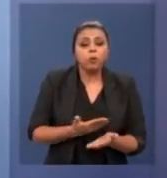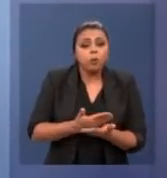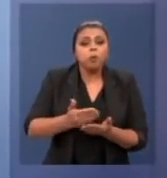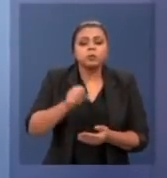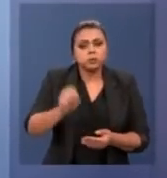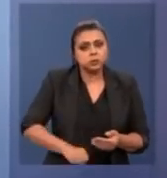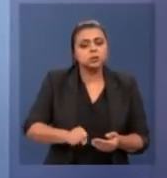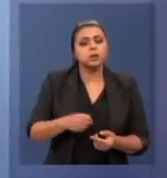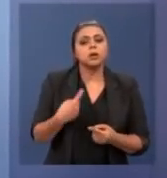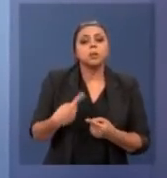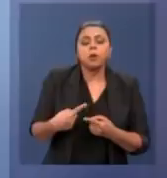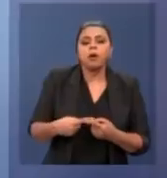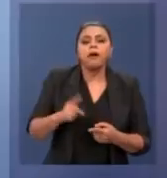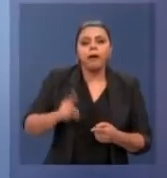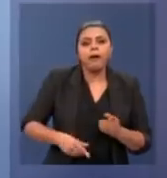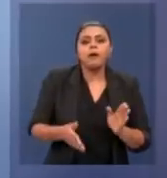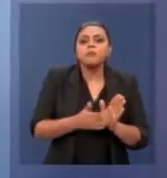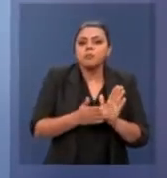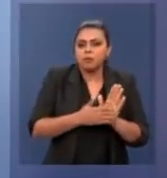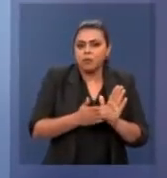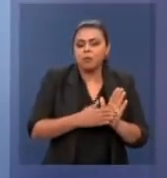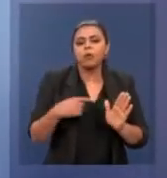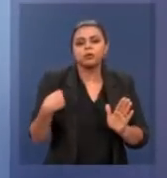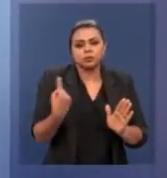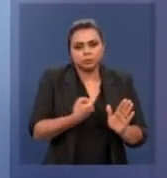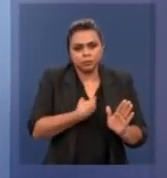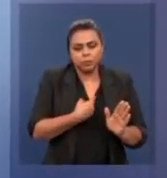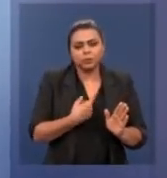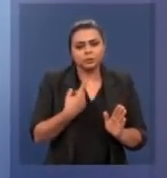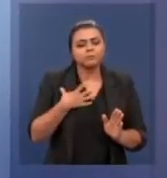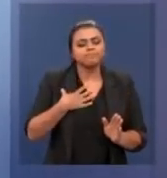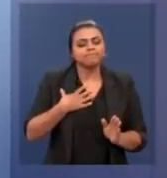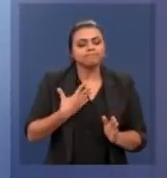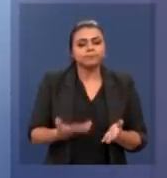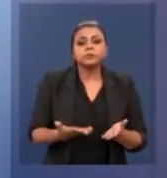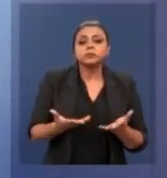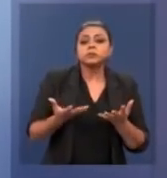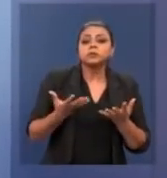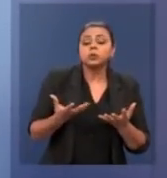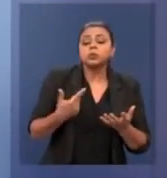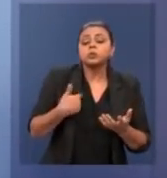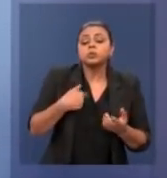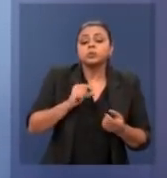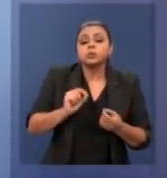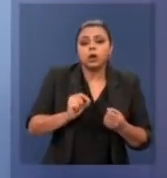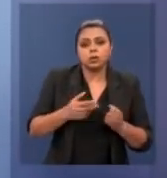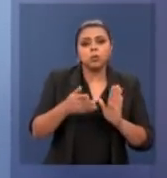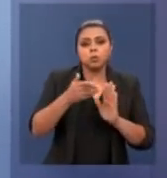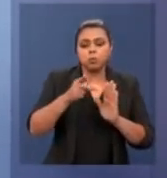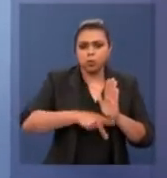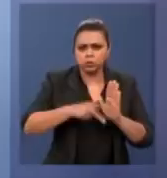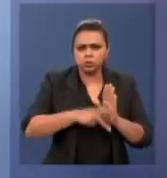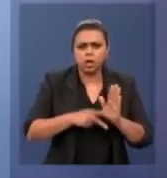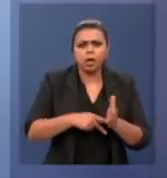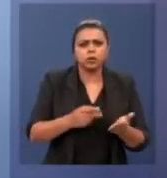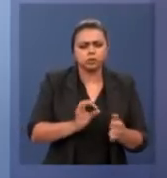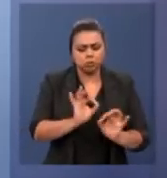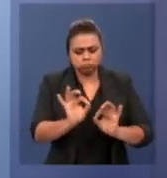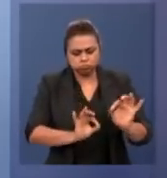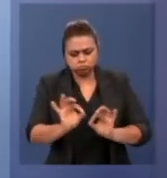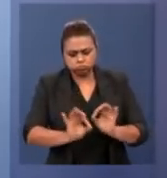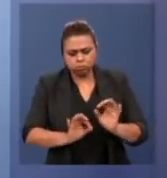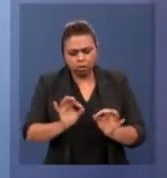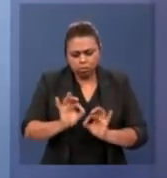assim porque fazia parte do nosso problema da nossa intenção é e nós colocamos o projeto a ser elaborado e elaboramos um projeto